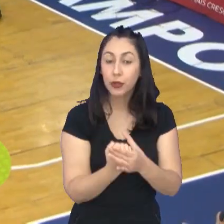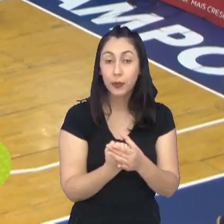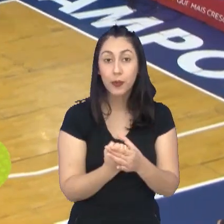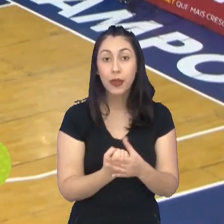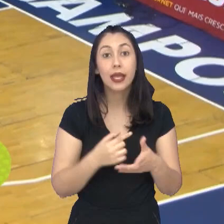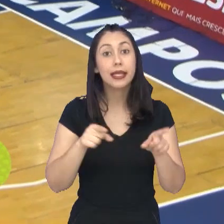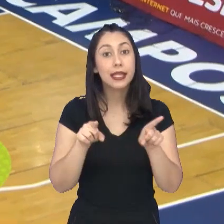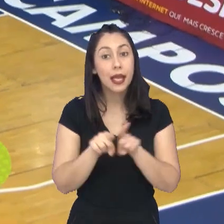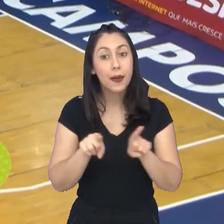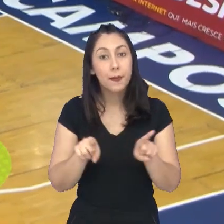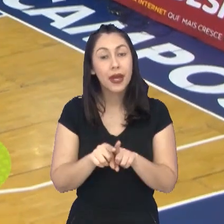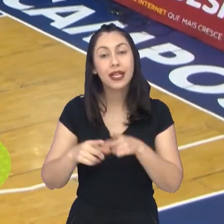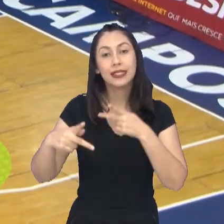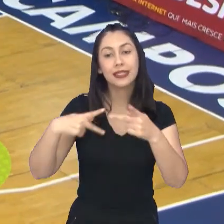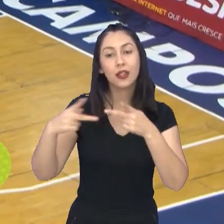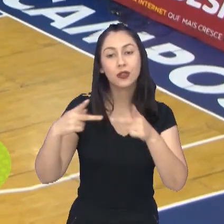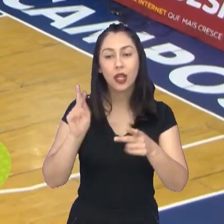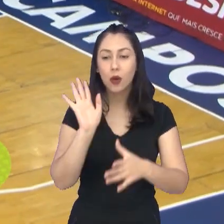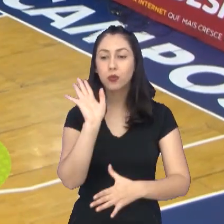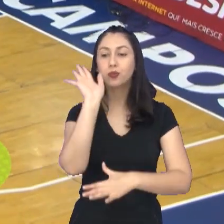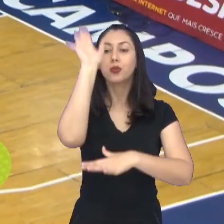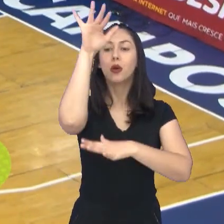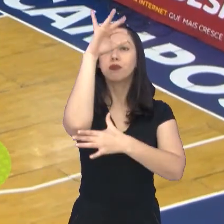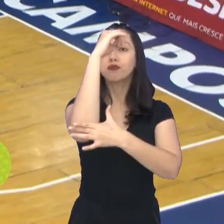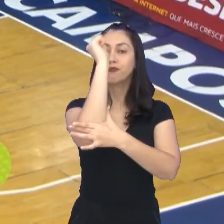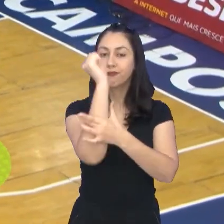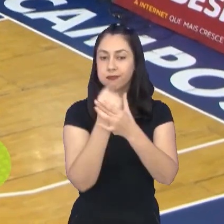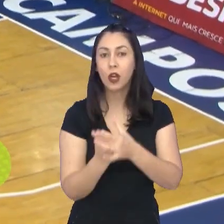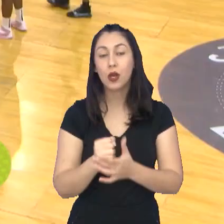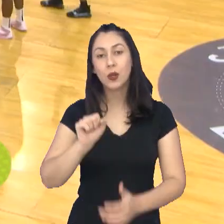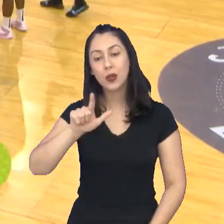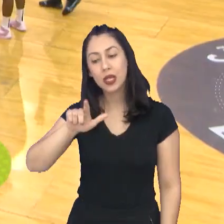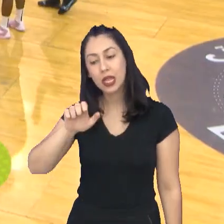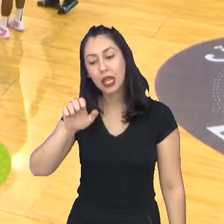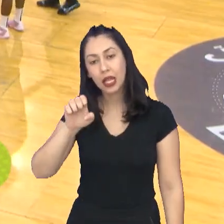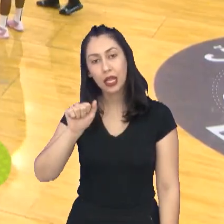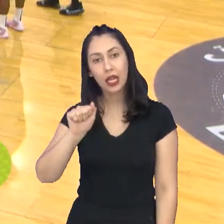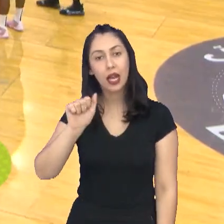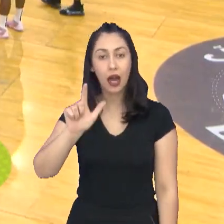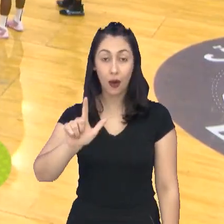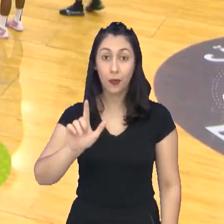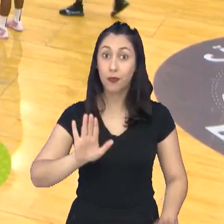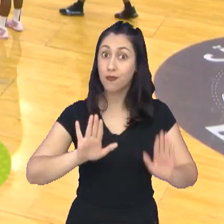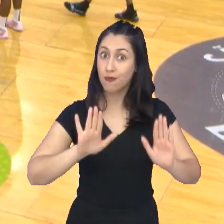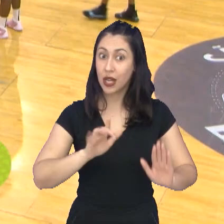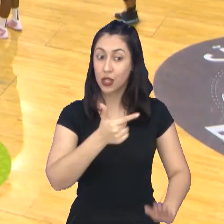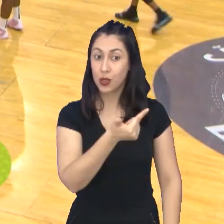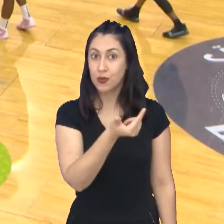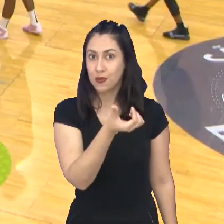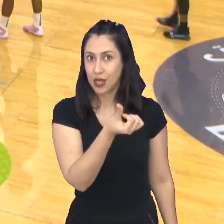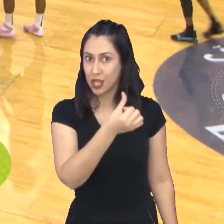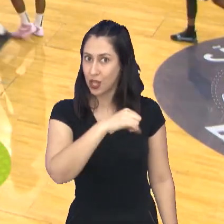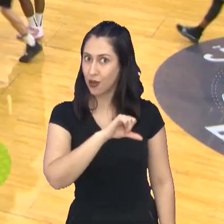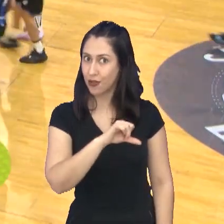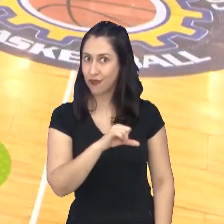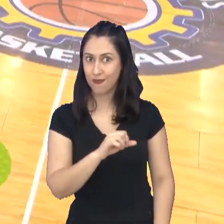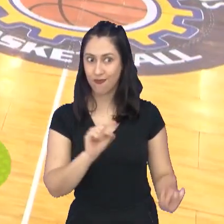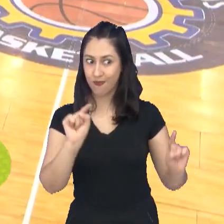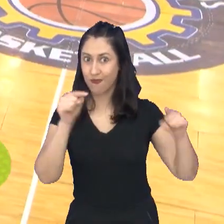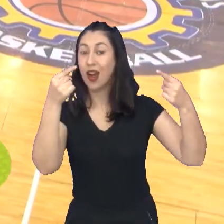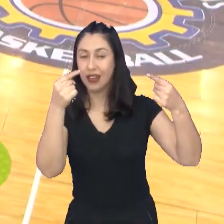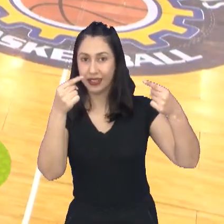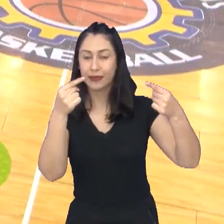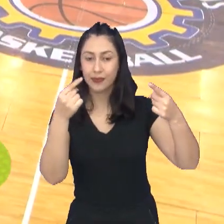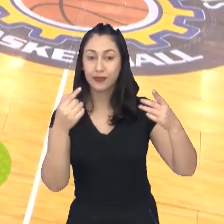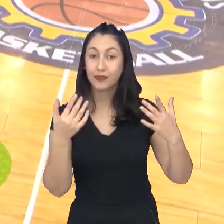casa ampliaram a vantagem em lances livres, convertidos por Leal, mas a resposta do Pinheiros também veio na mesma moeda.